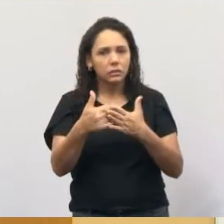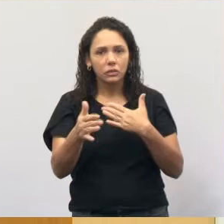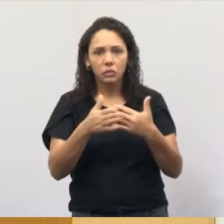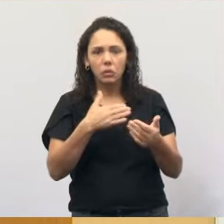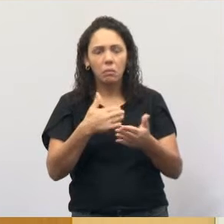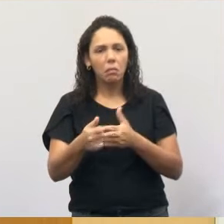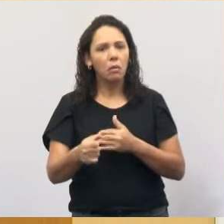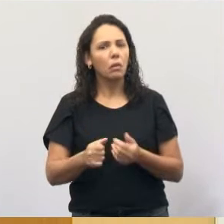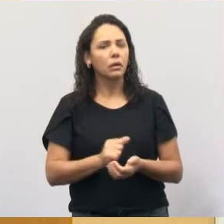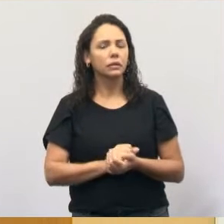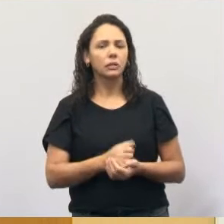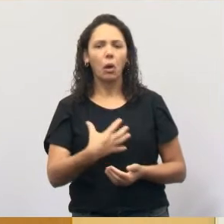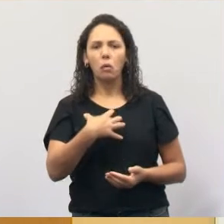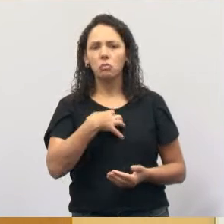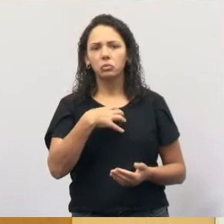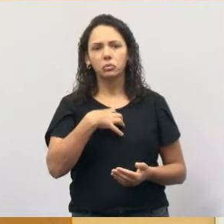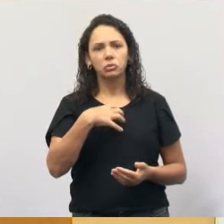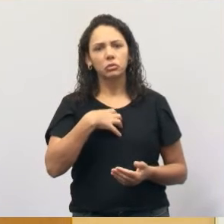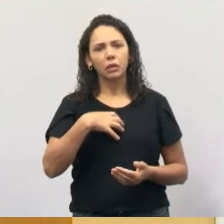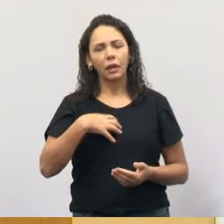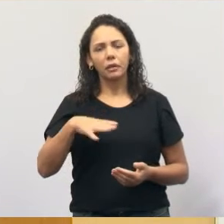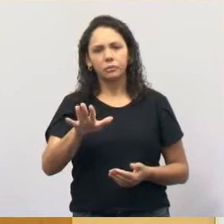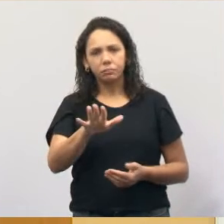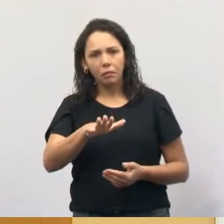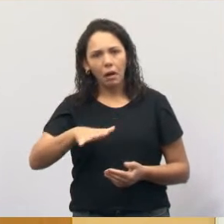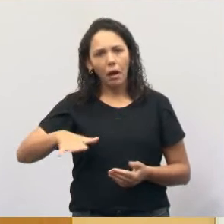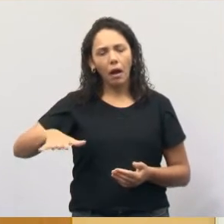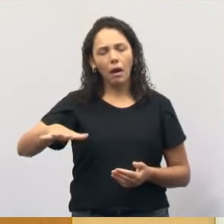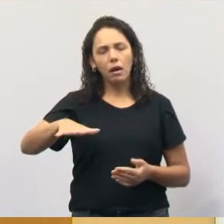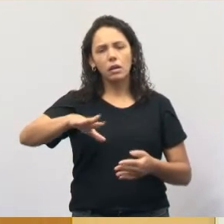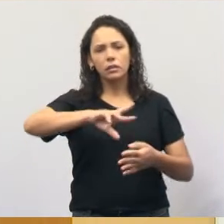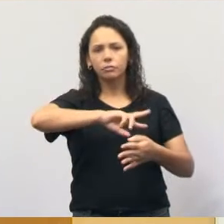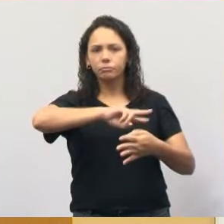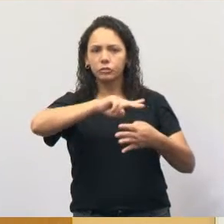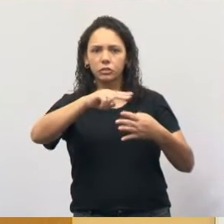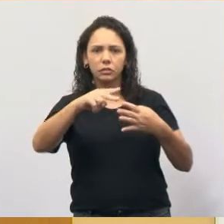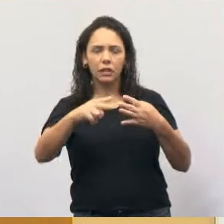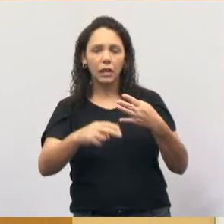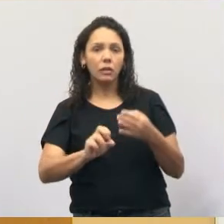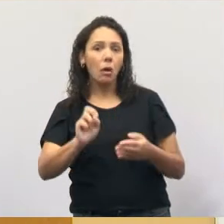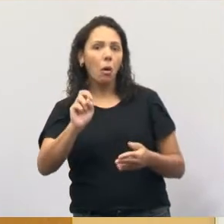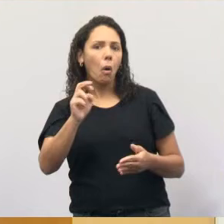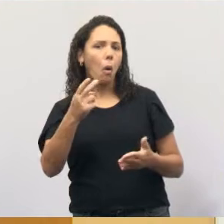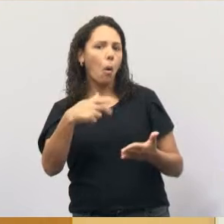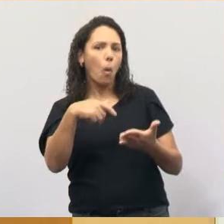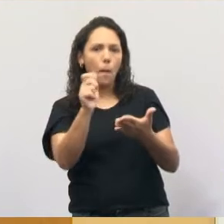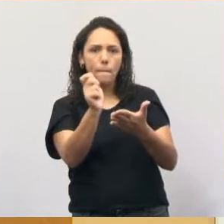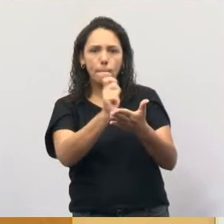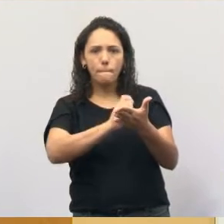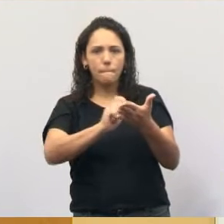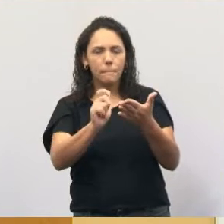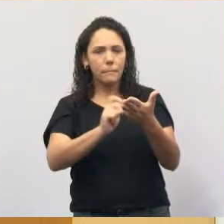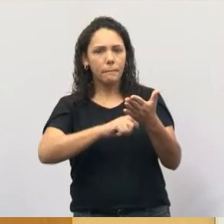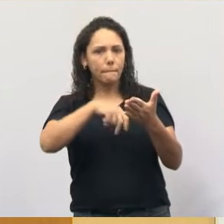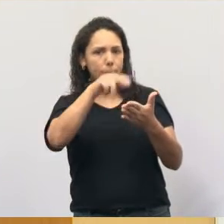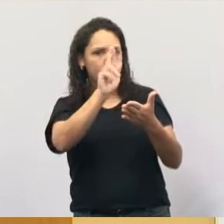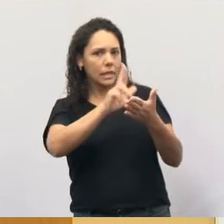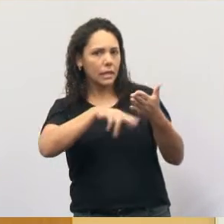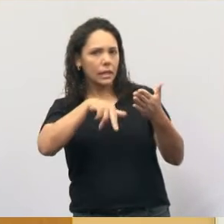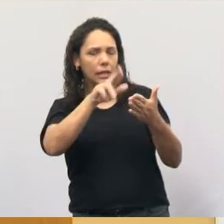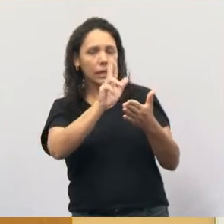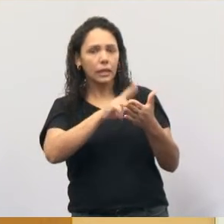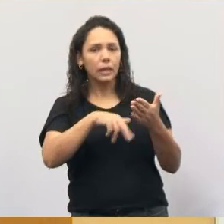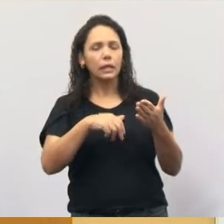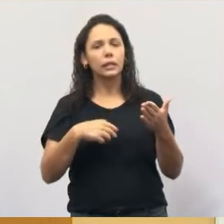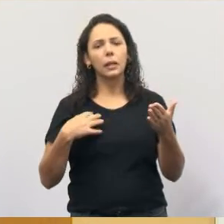diversas modalidades do artista, né? Seja aquele que pinta um paninho de prato, seja aquele que faz o